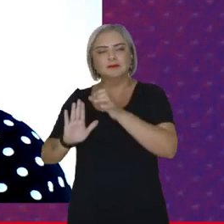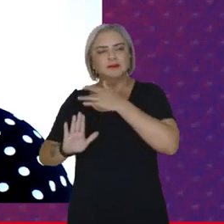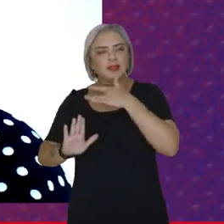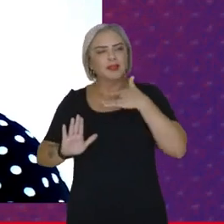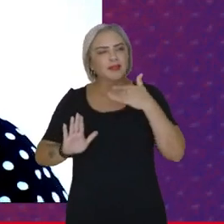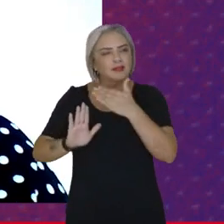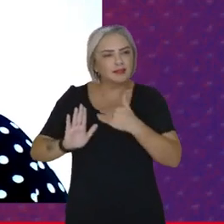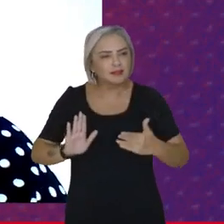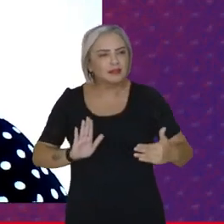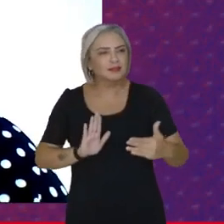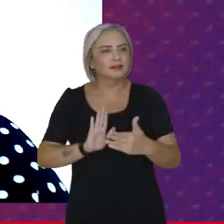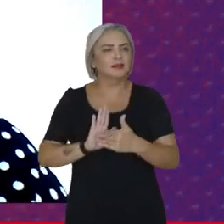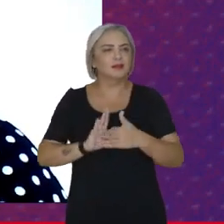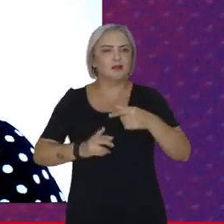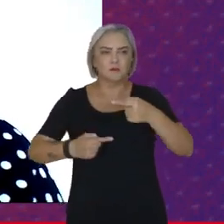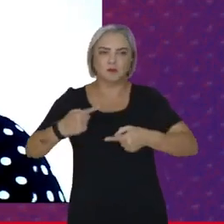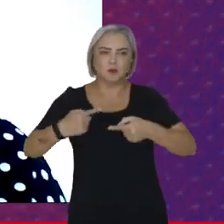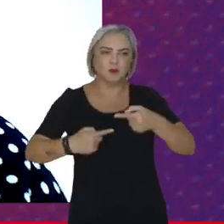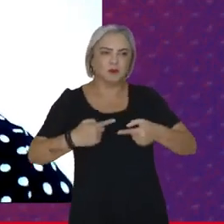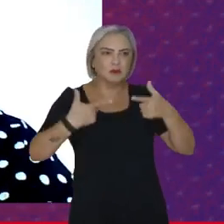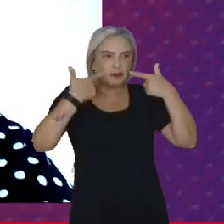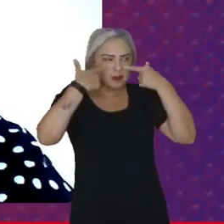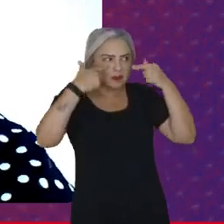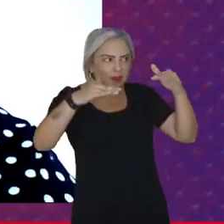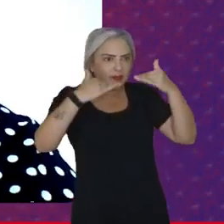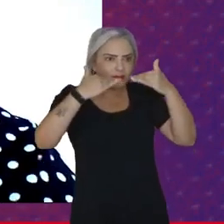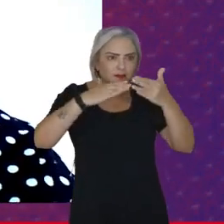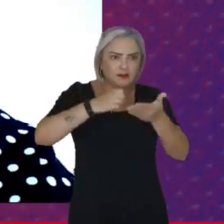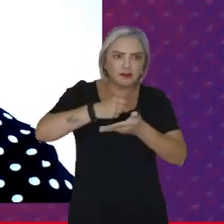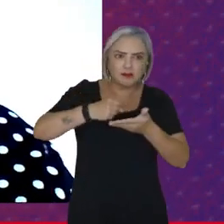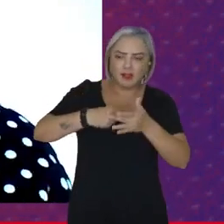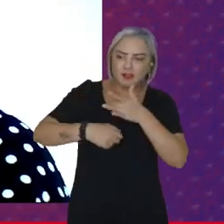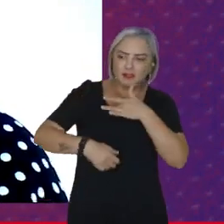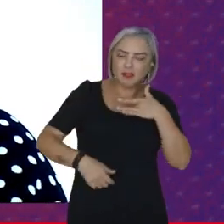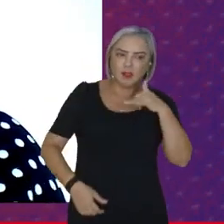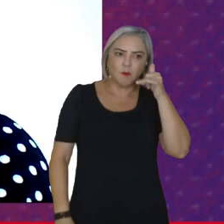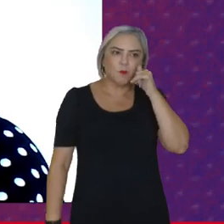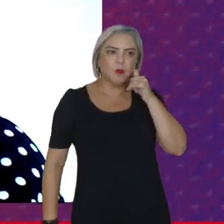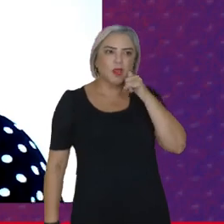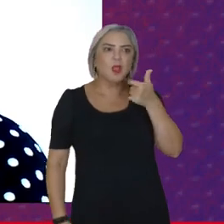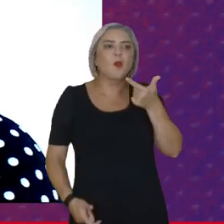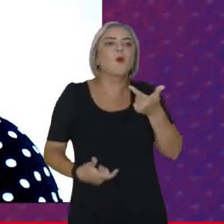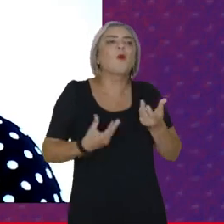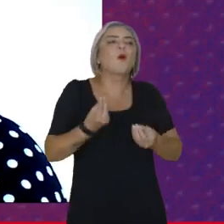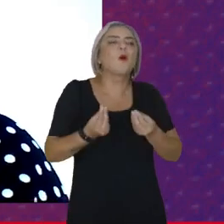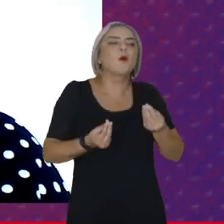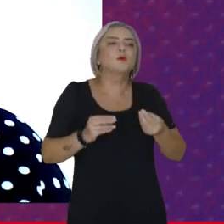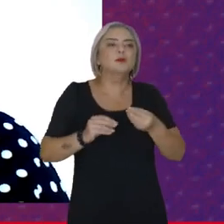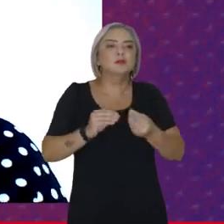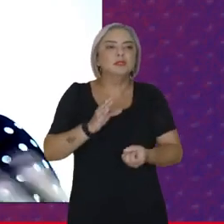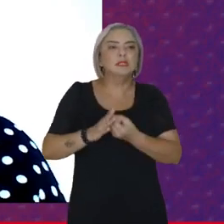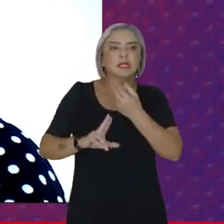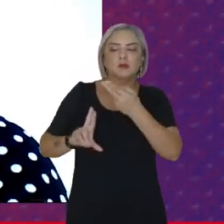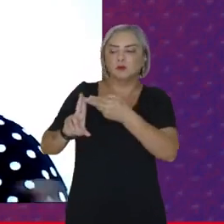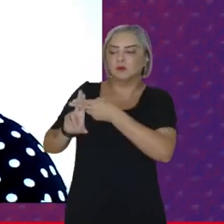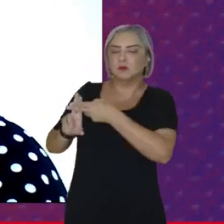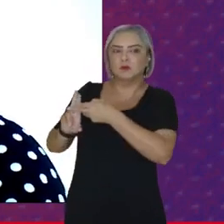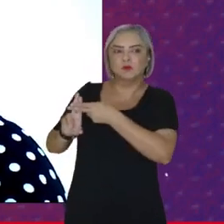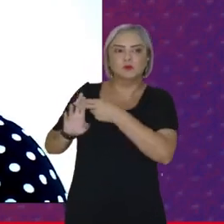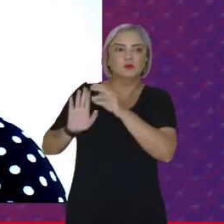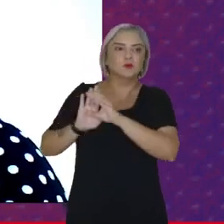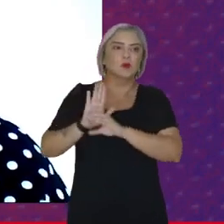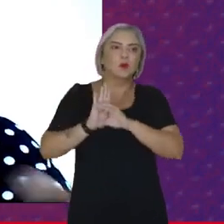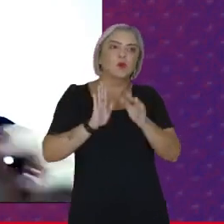saúde integral, né? De uma política de atenção integral à saúde da mulher, de onde vem no SUS esse conceito